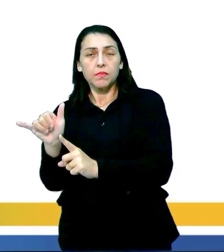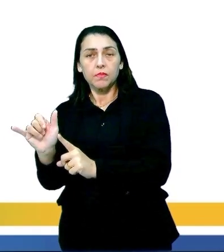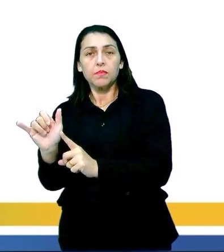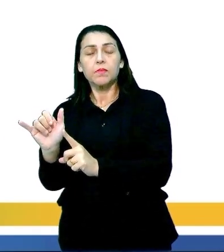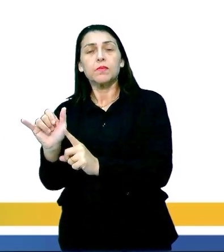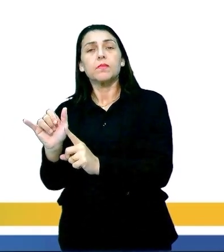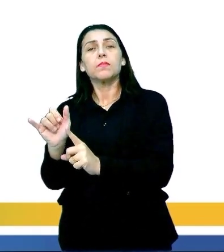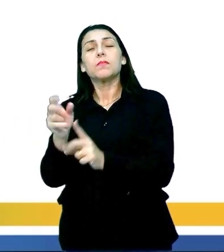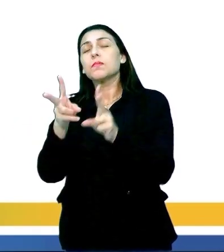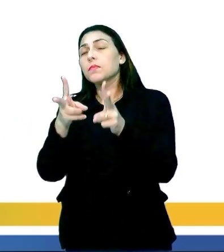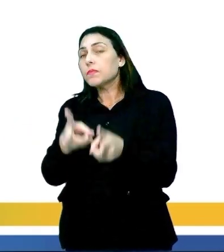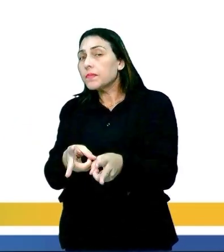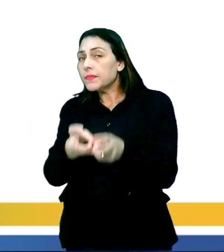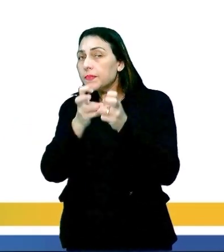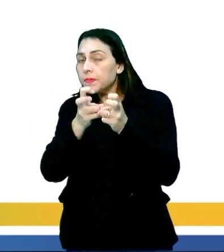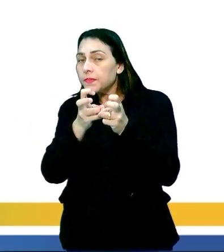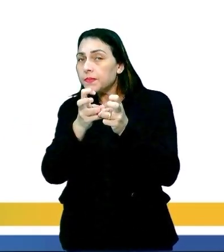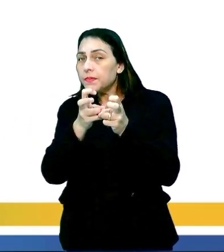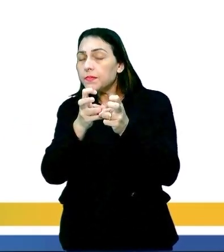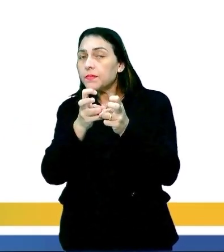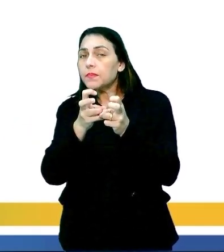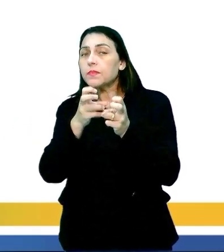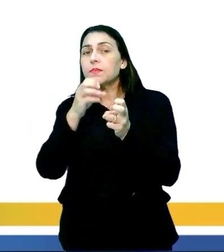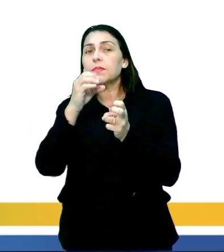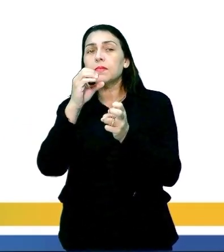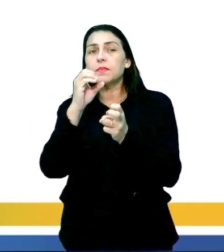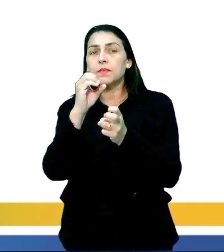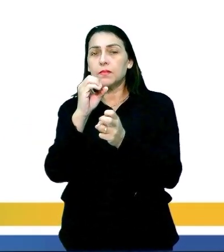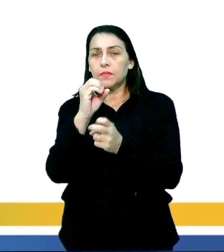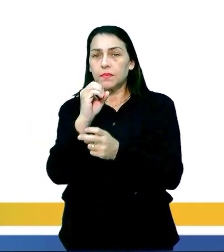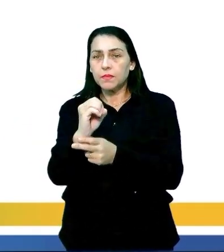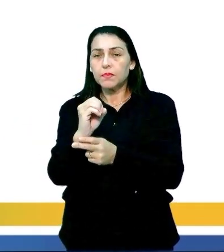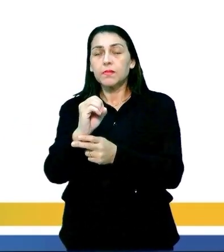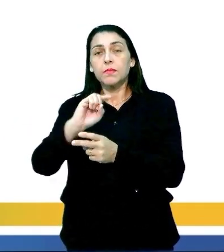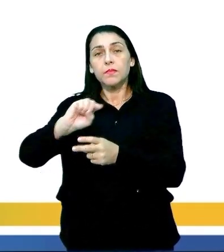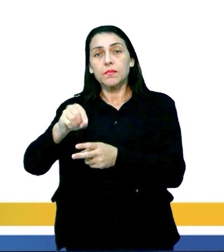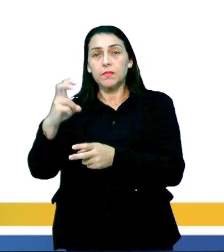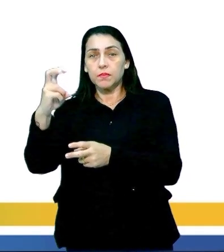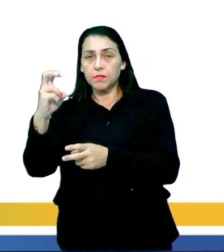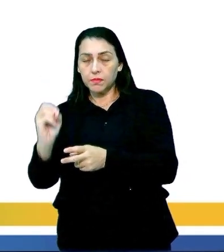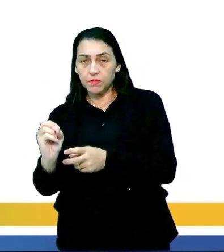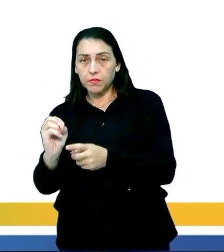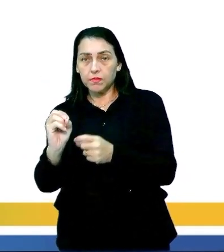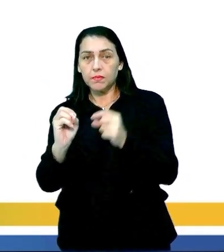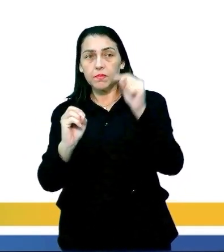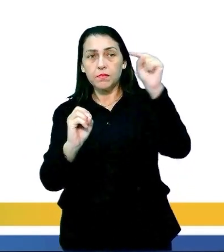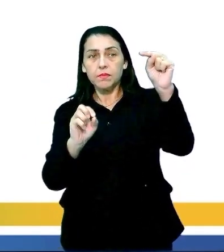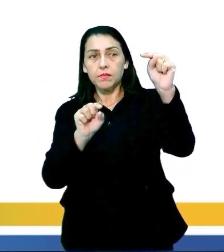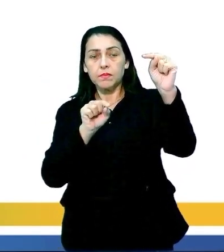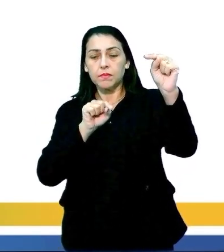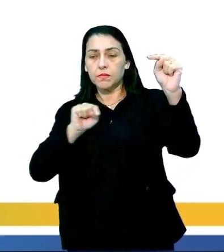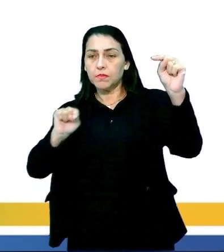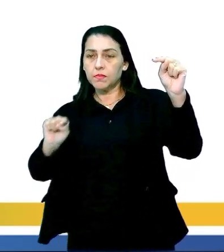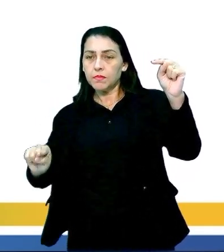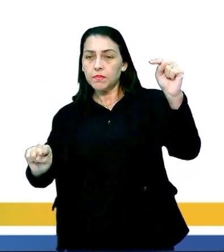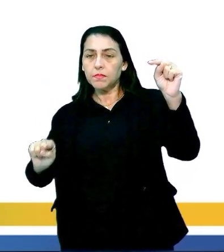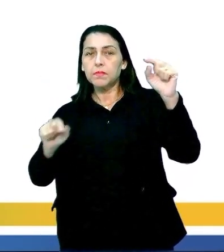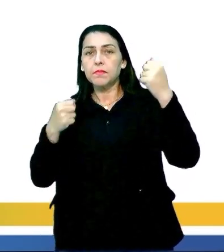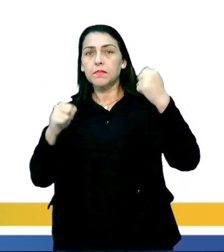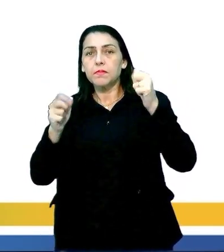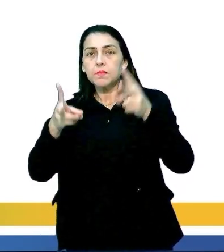ponto, observa aí, ó, 0 a 50, tá? Que são os pontos que a gente tem que